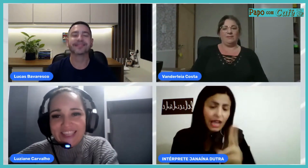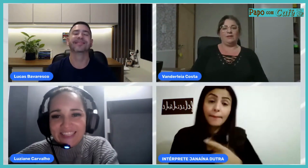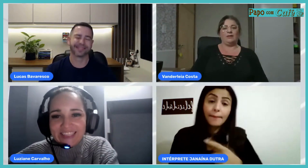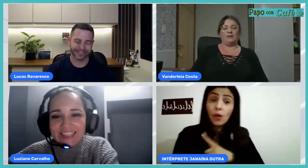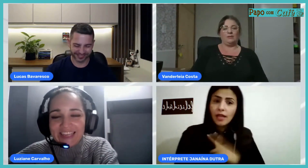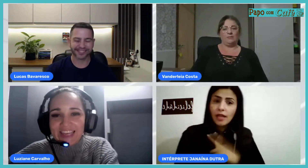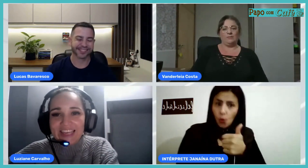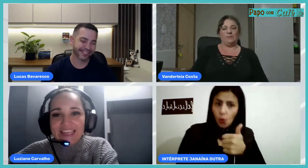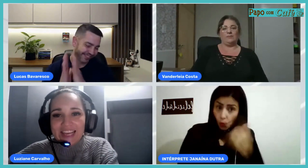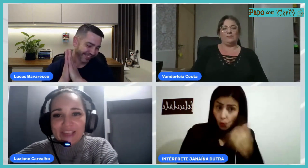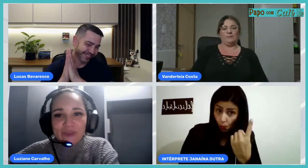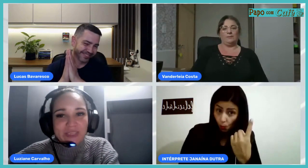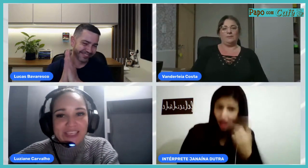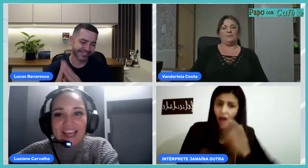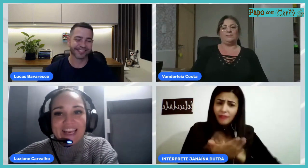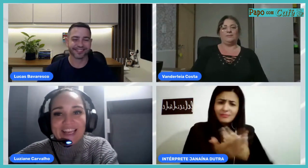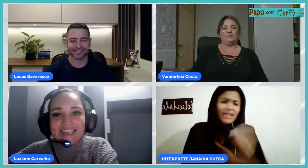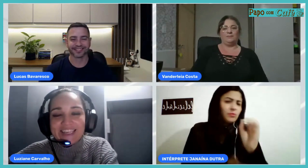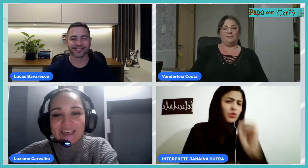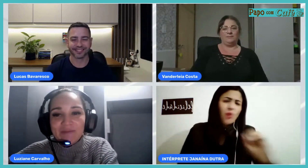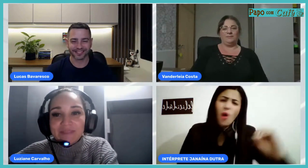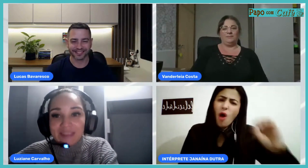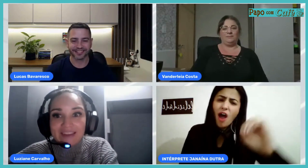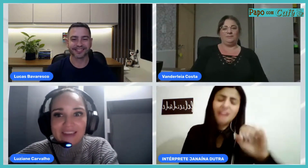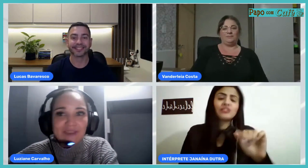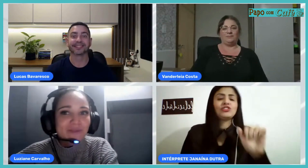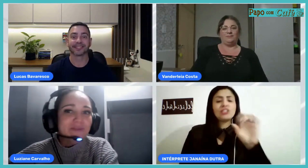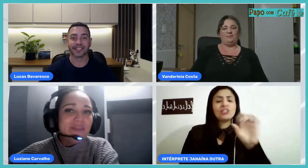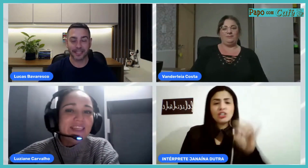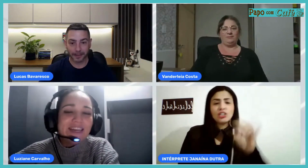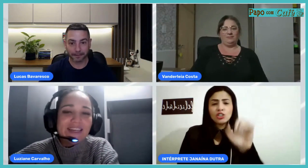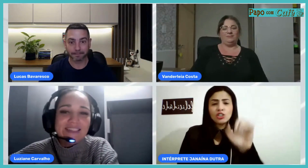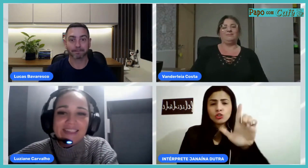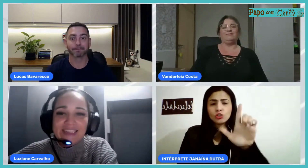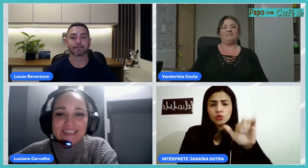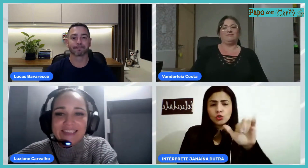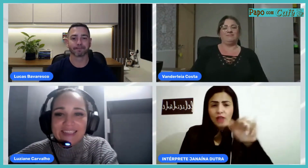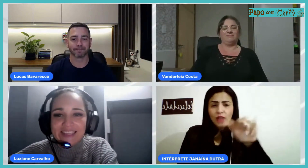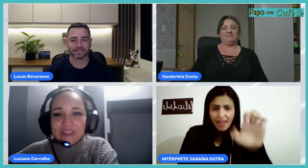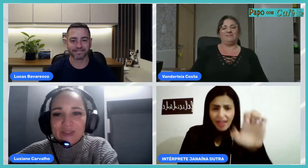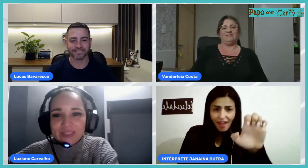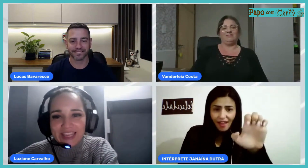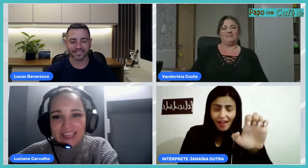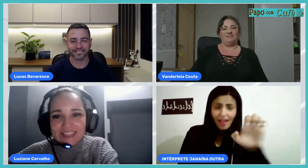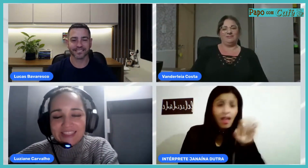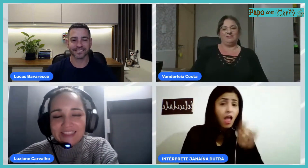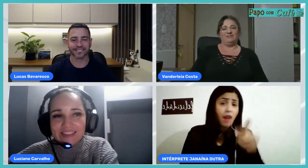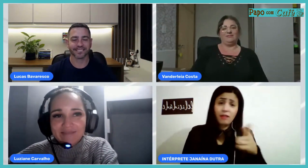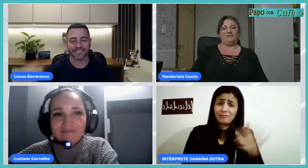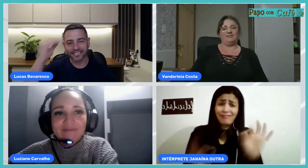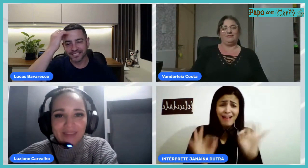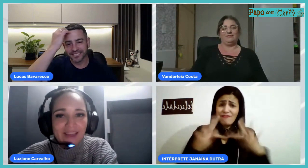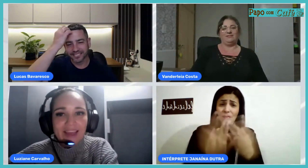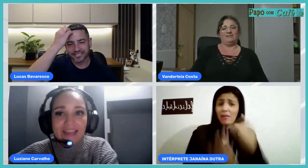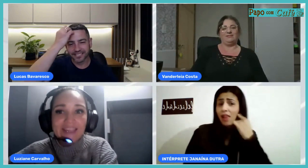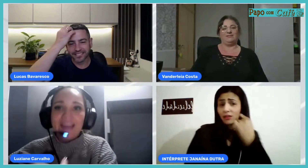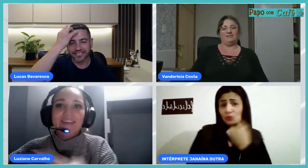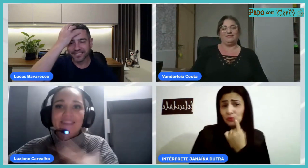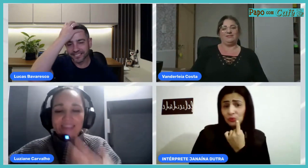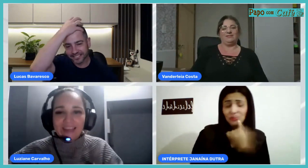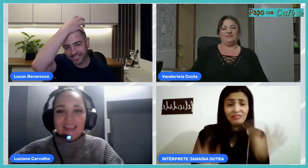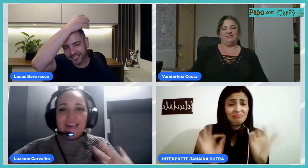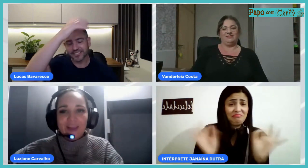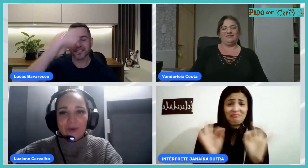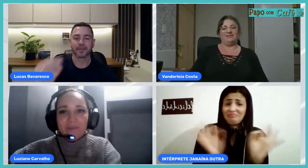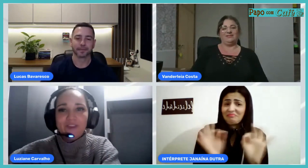Julie Ginter. E a Julie, ela não tem nenhum familiar, né, que tenha surdez. Então, é